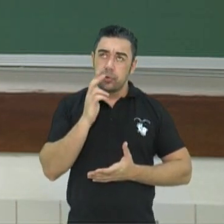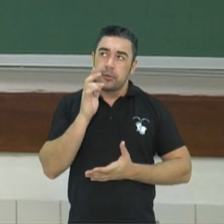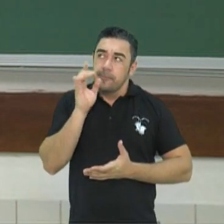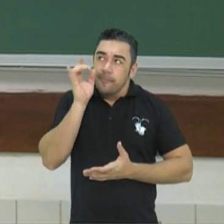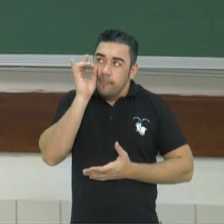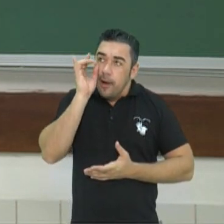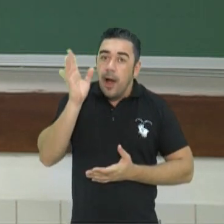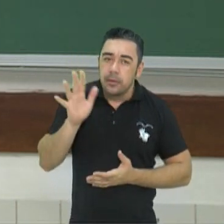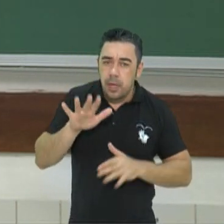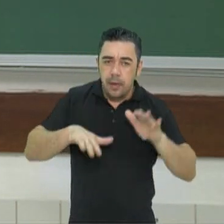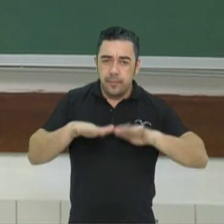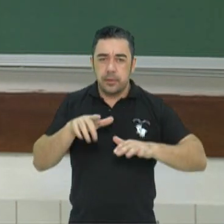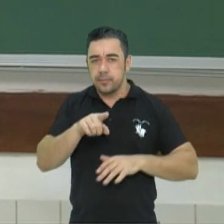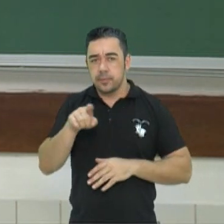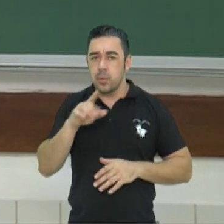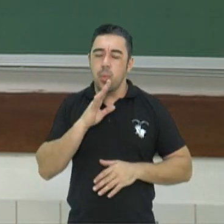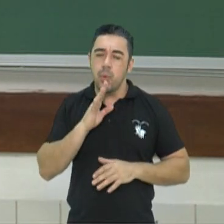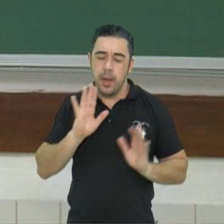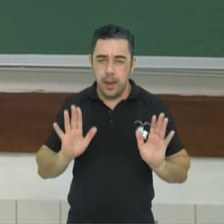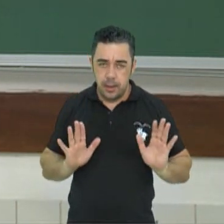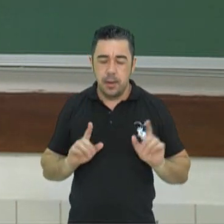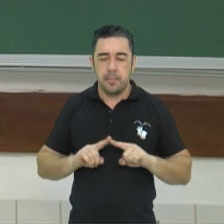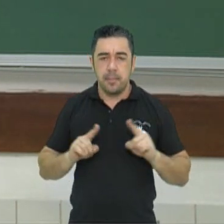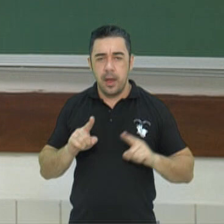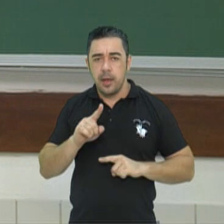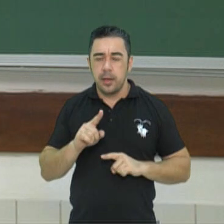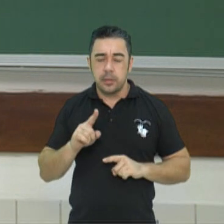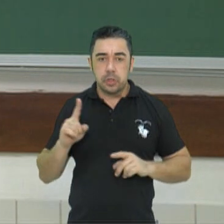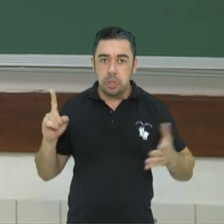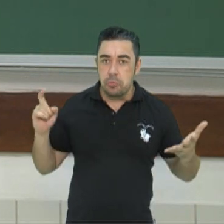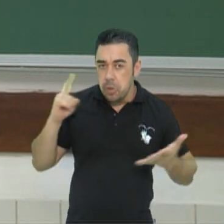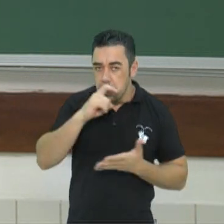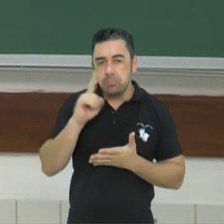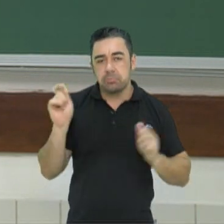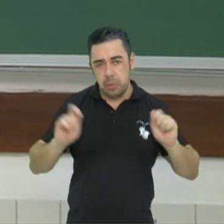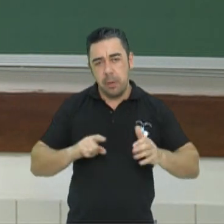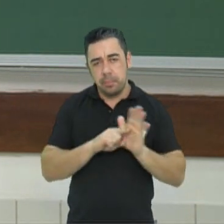fácil, porque algumas pessoas vocês talvez não conheçam, mas também não estava tão difícil, né?